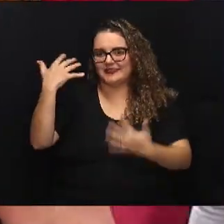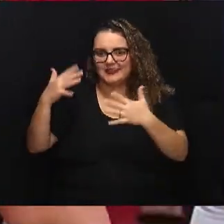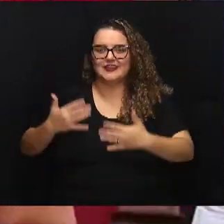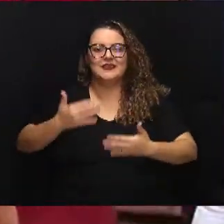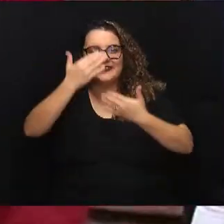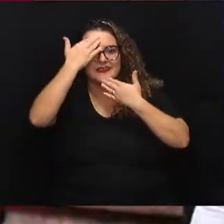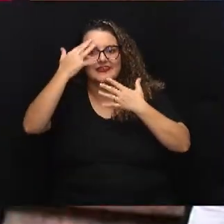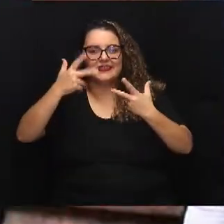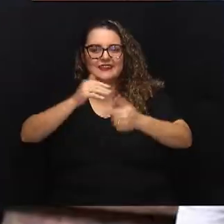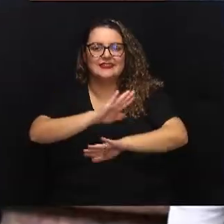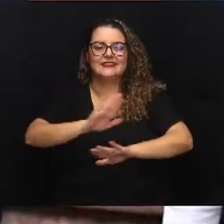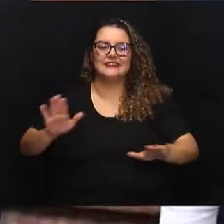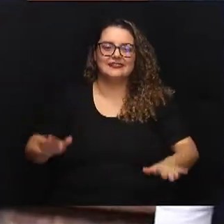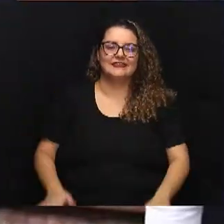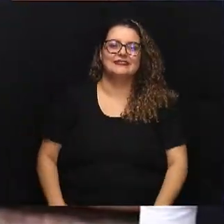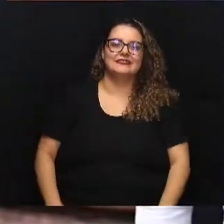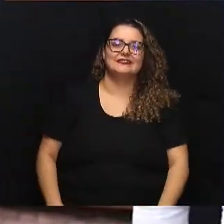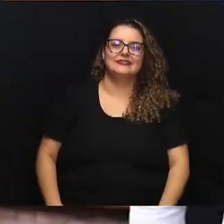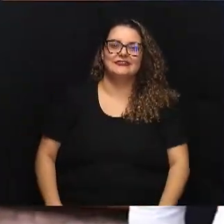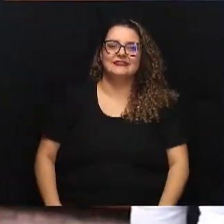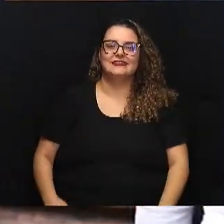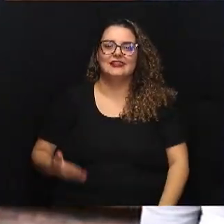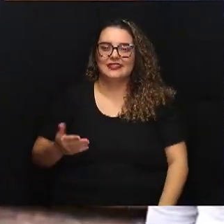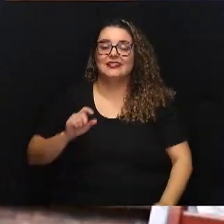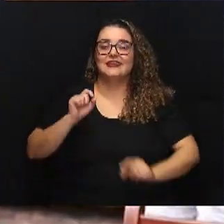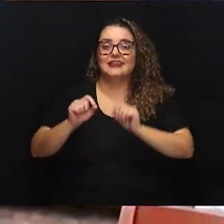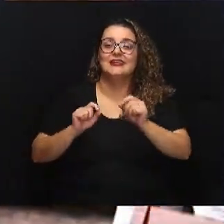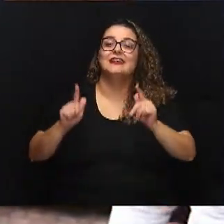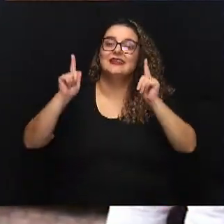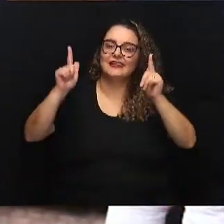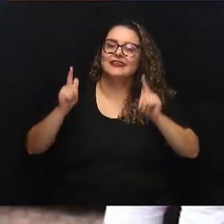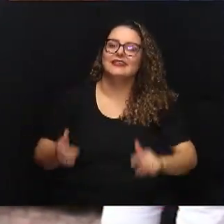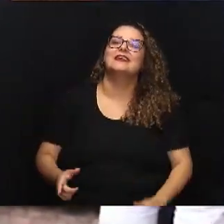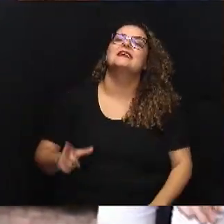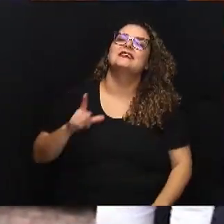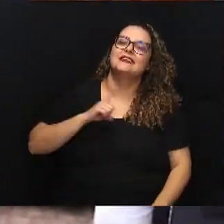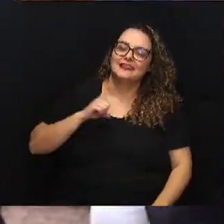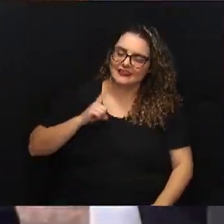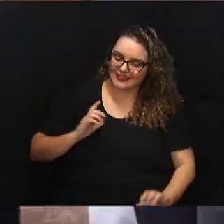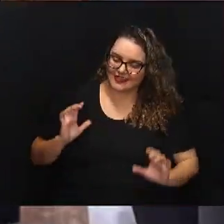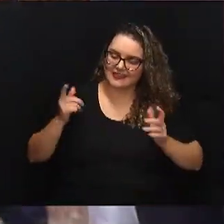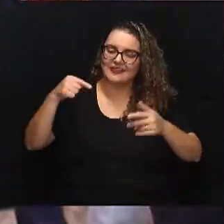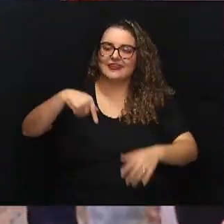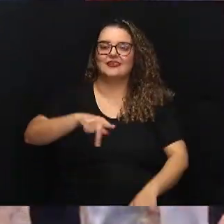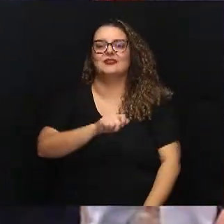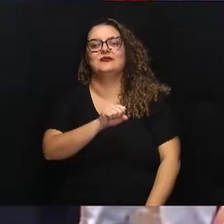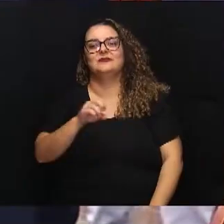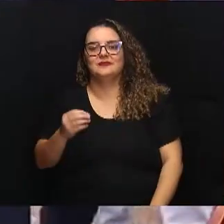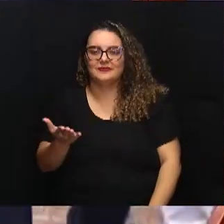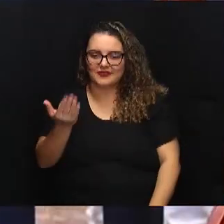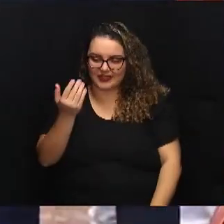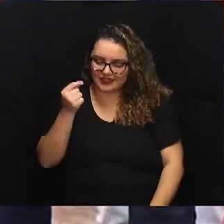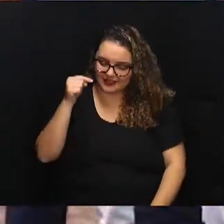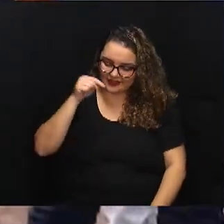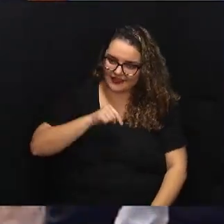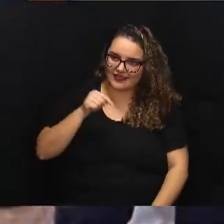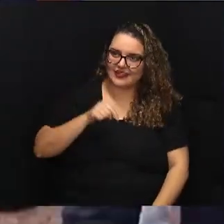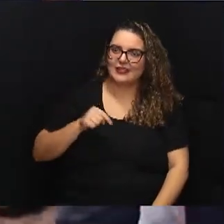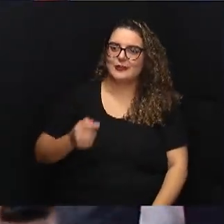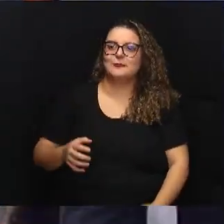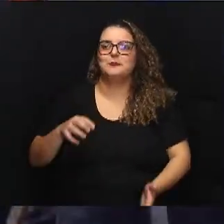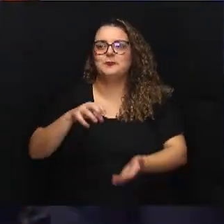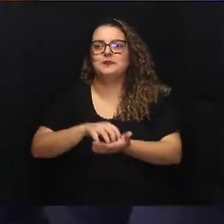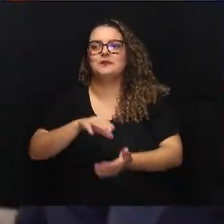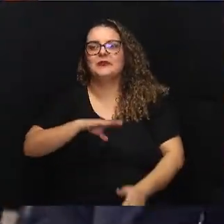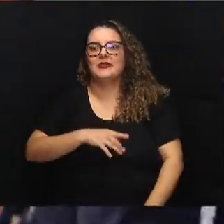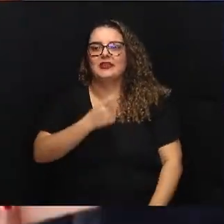todos. Obrigado. É isso aí, gente. Quem quer curtir ainda a festa aqui no Paço Municipal, pode vir ao centro da